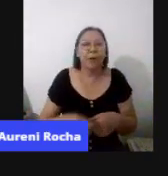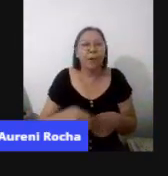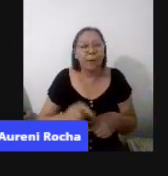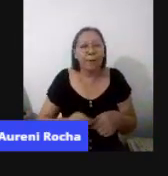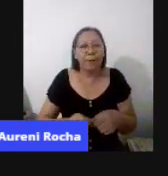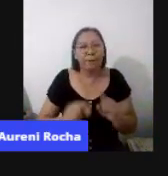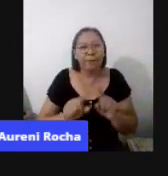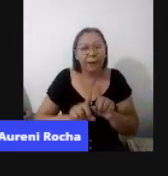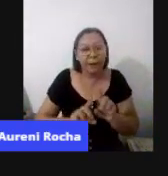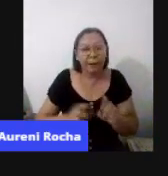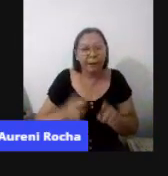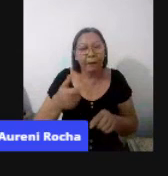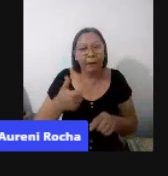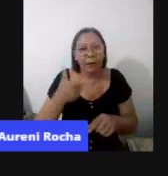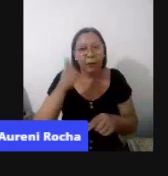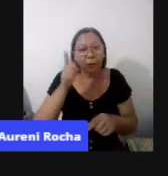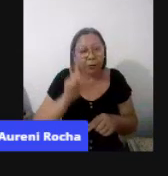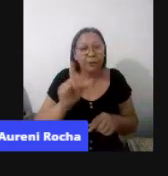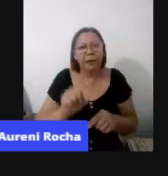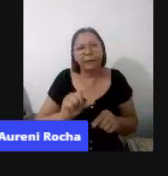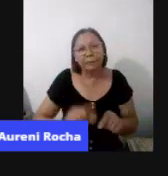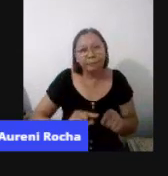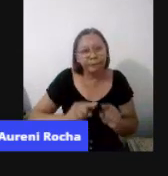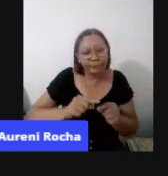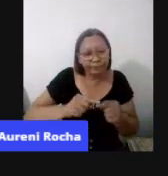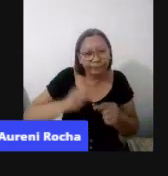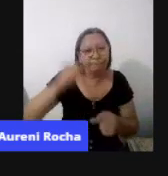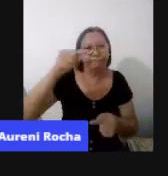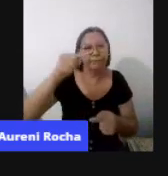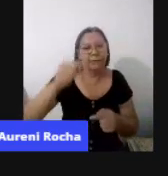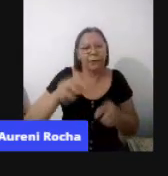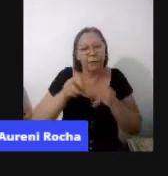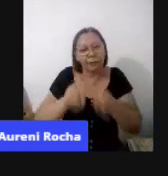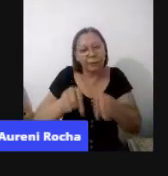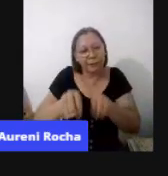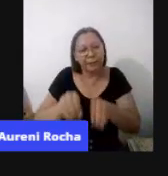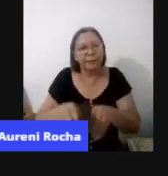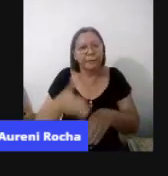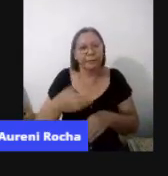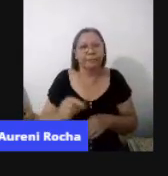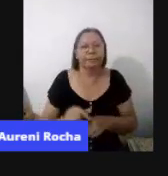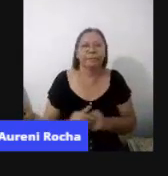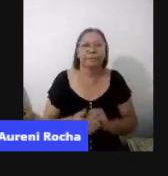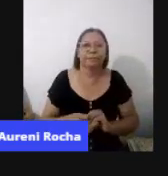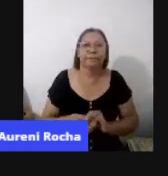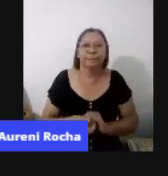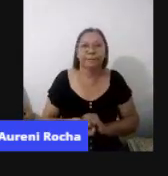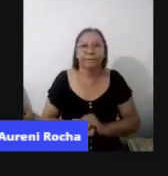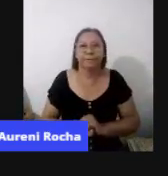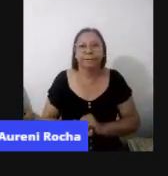atender minimamente a essa necessidade educacional das crianças. Ok? Mais um, professor, por favor.